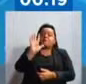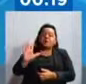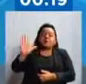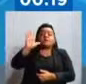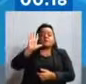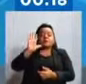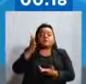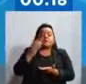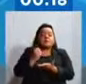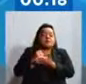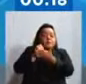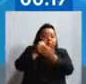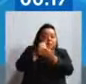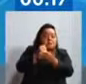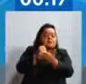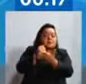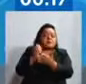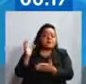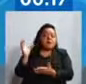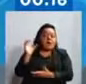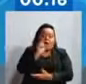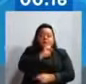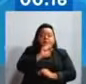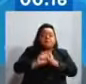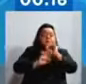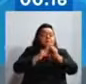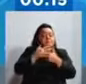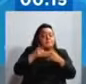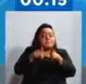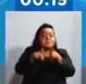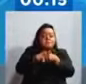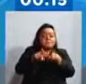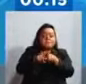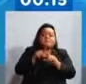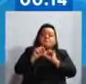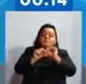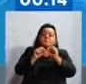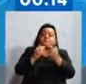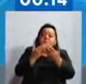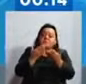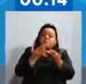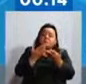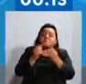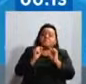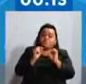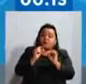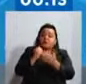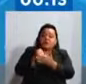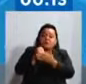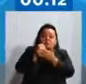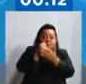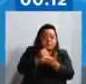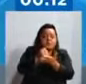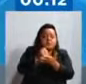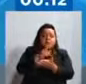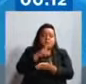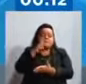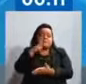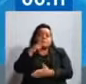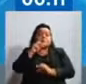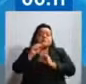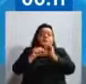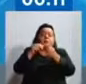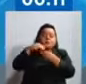emergencial, o governo estadual criou o auxílio amparo e nós vamos criar o auxílio emergencial municipal. Esse